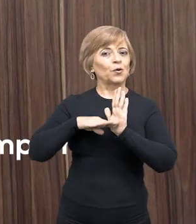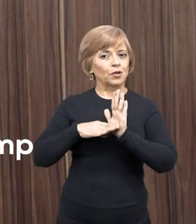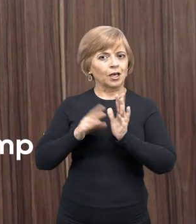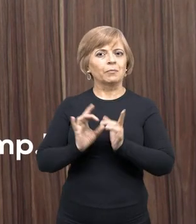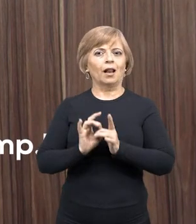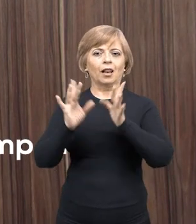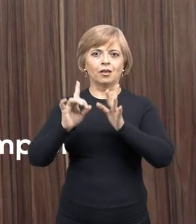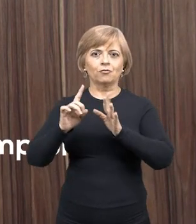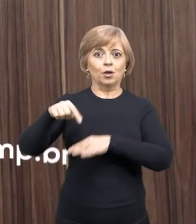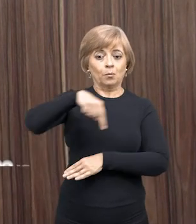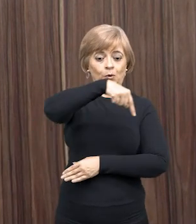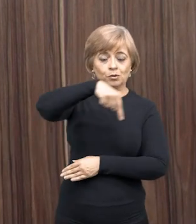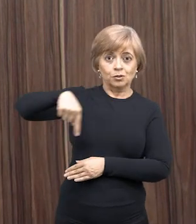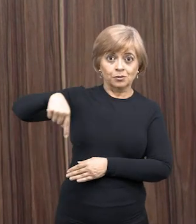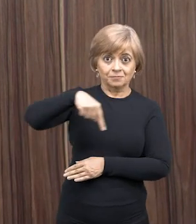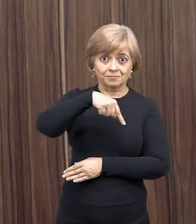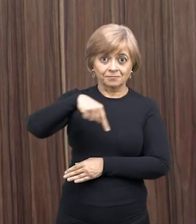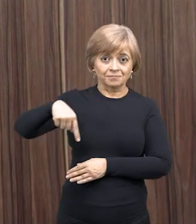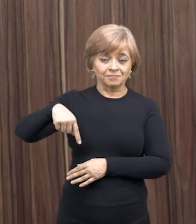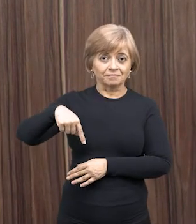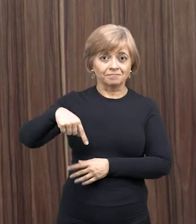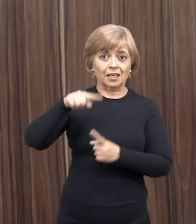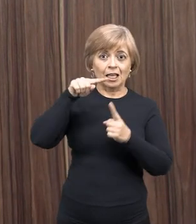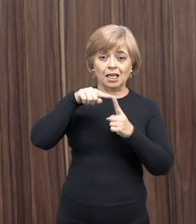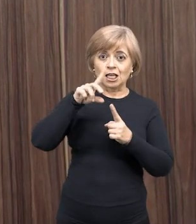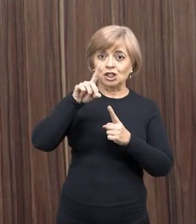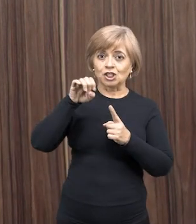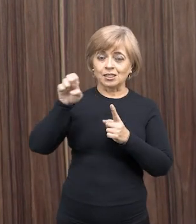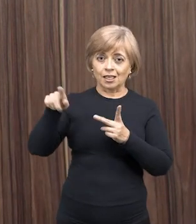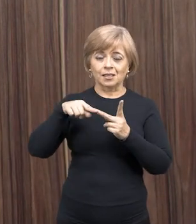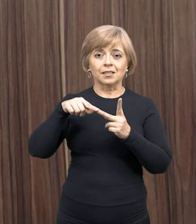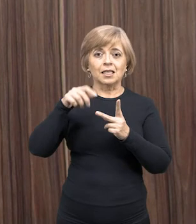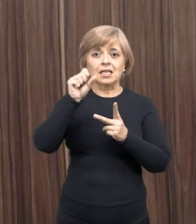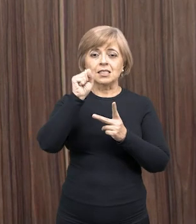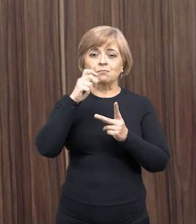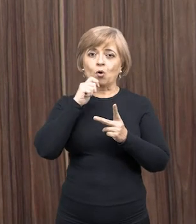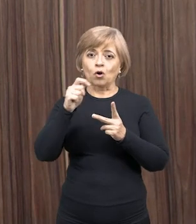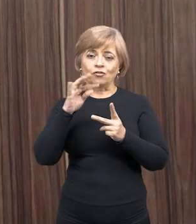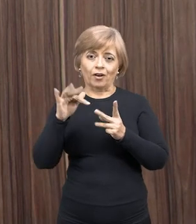disponível em podcast, nas plataformas Deezer, Spotify e